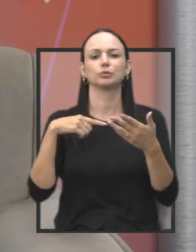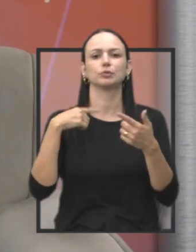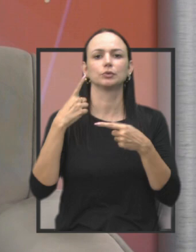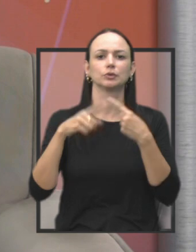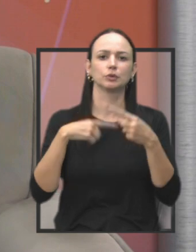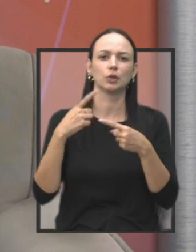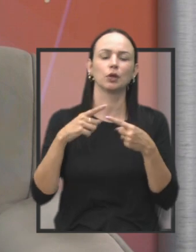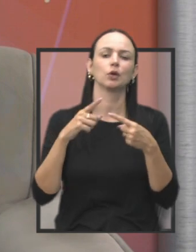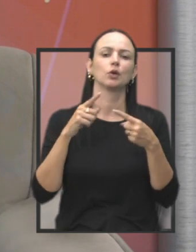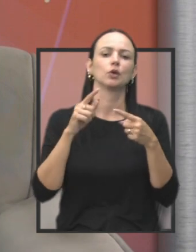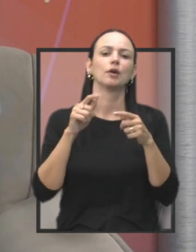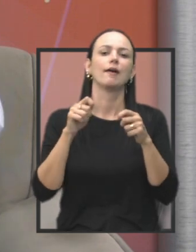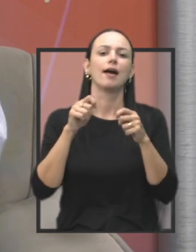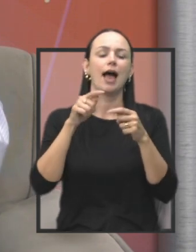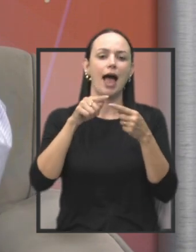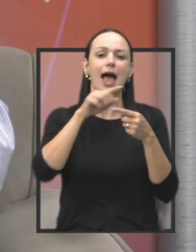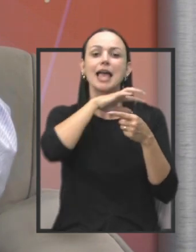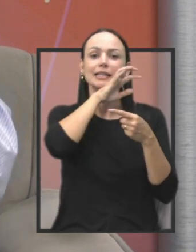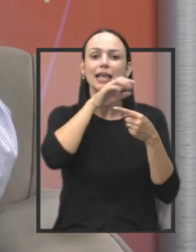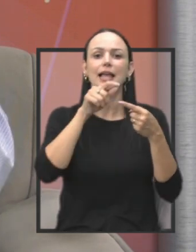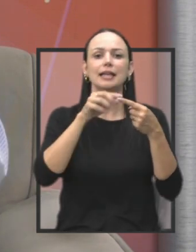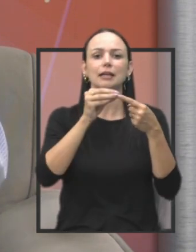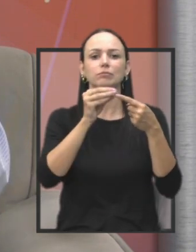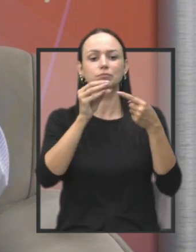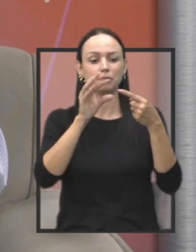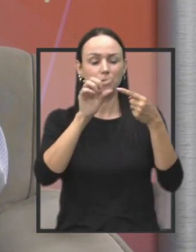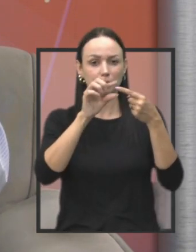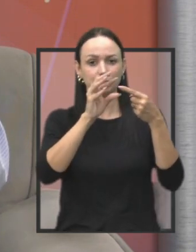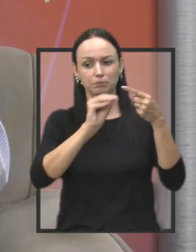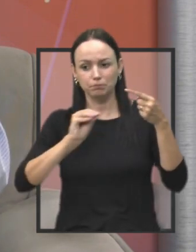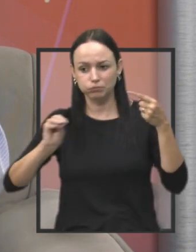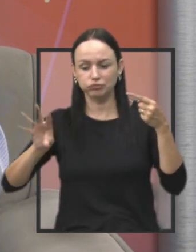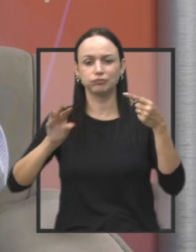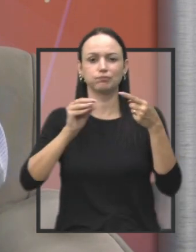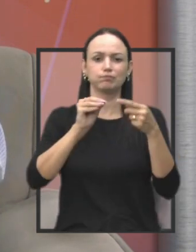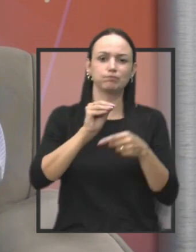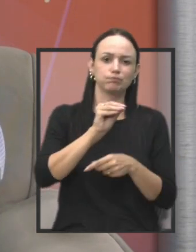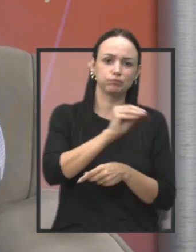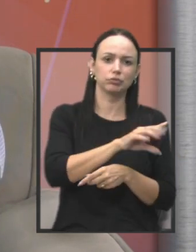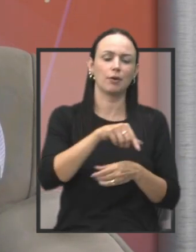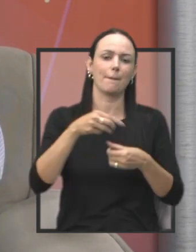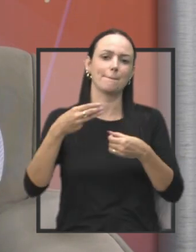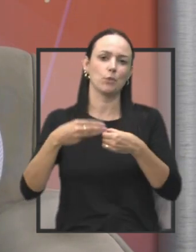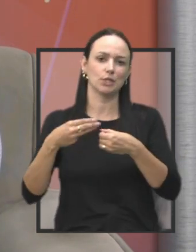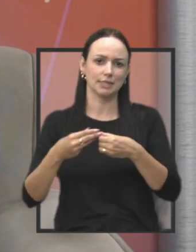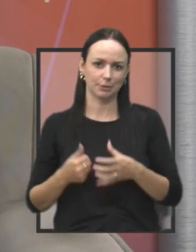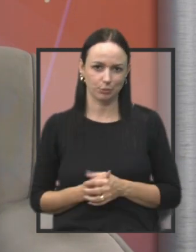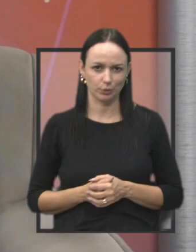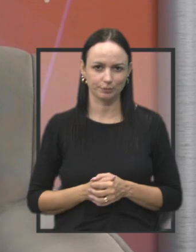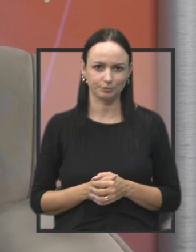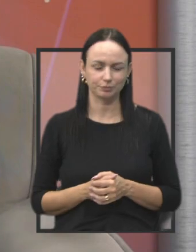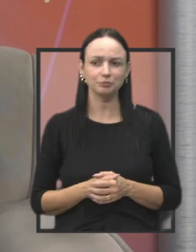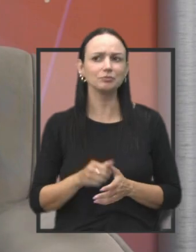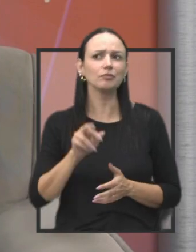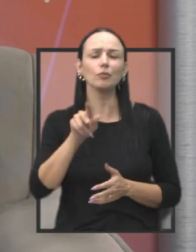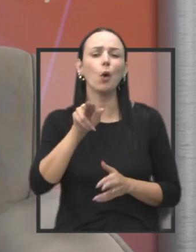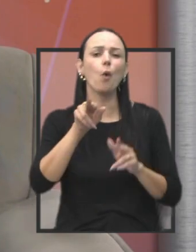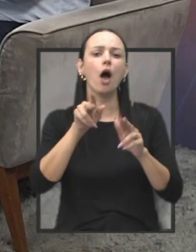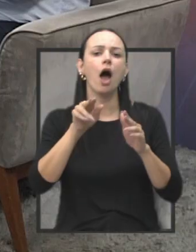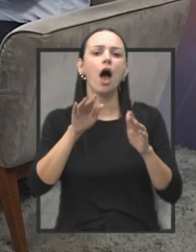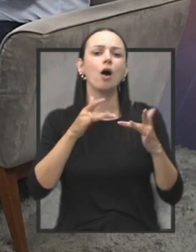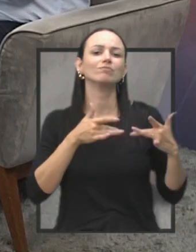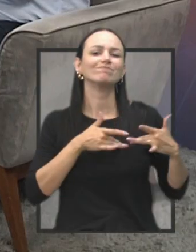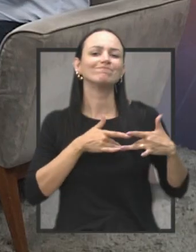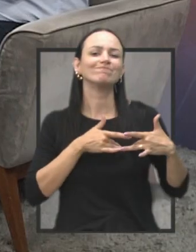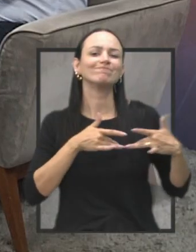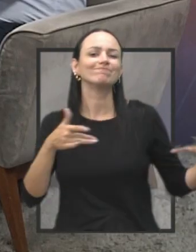Receita faz o repasse para o município. Então, é uma solidariedade, é um